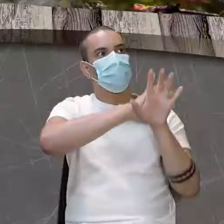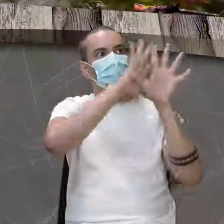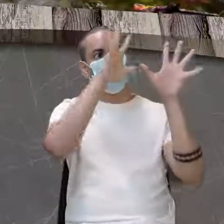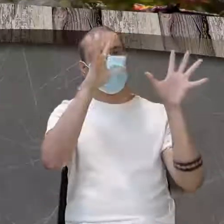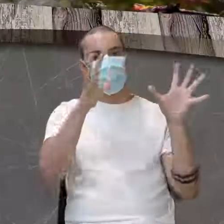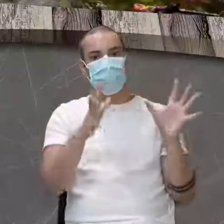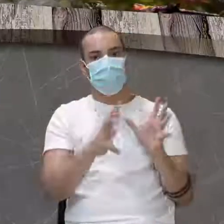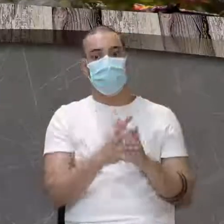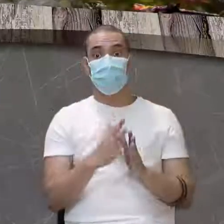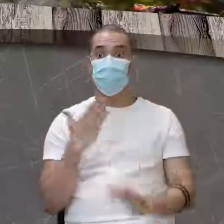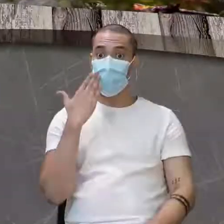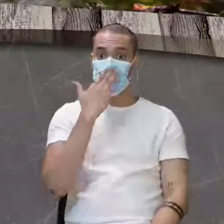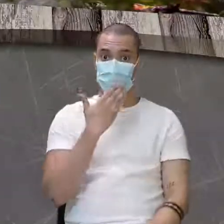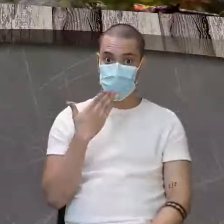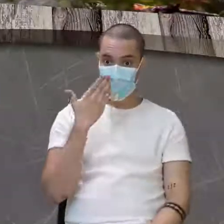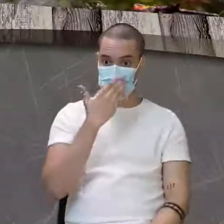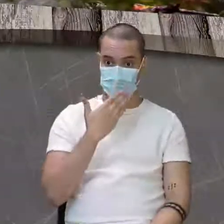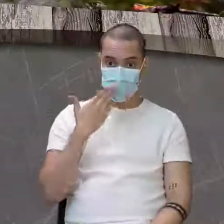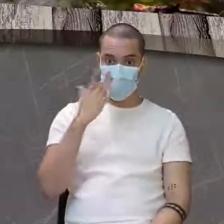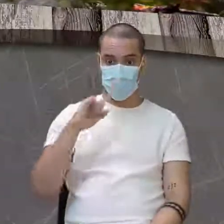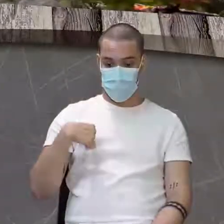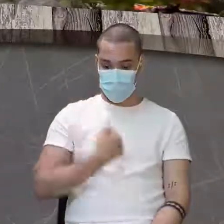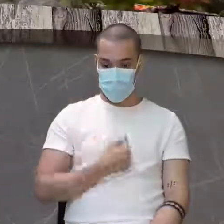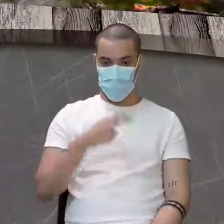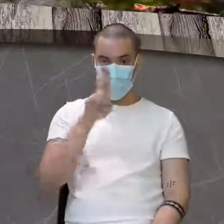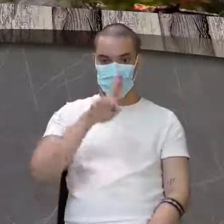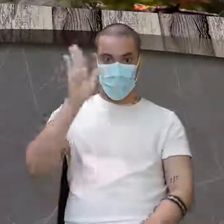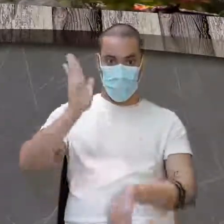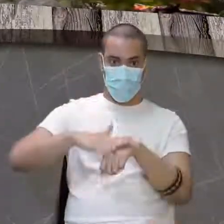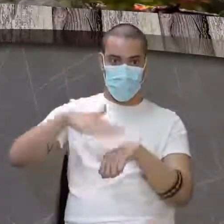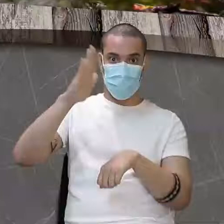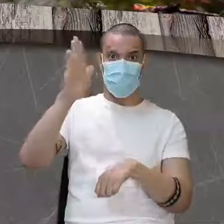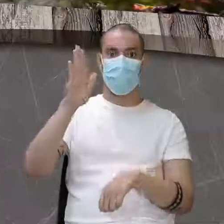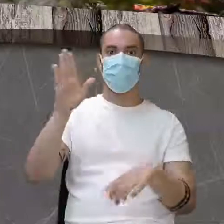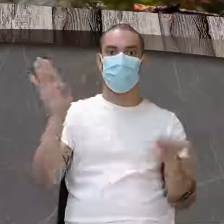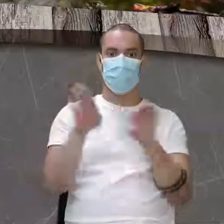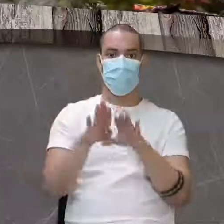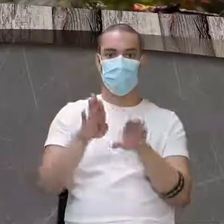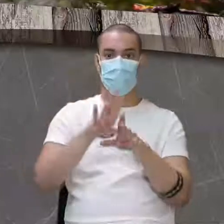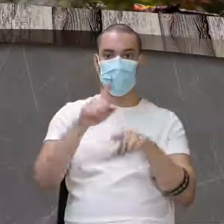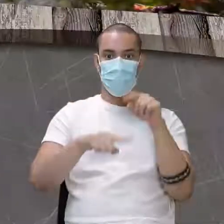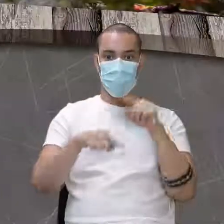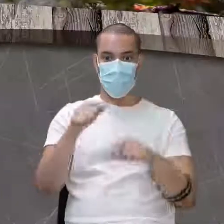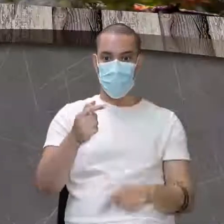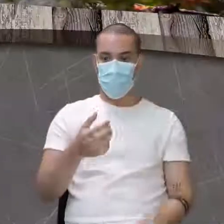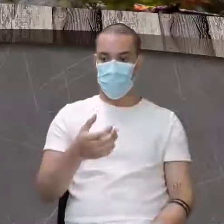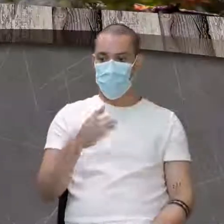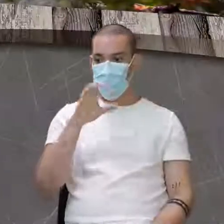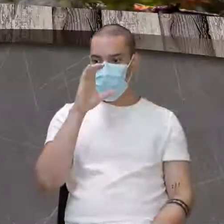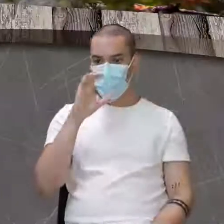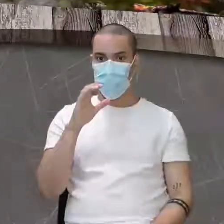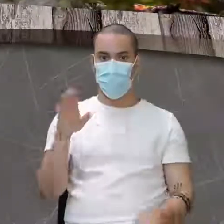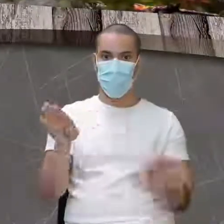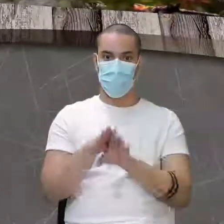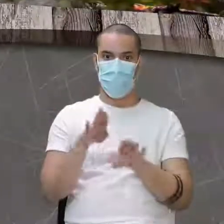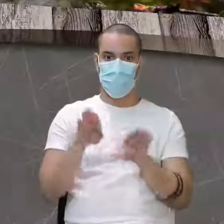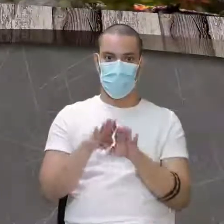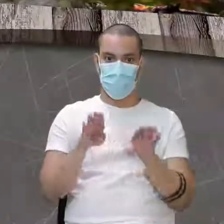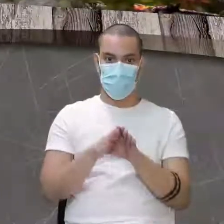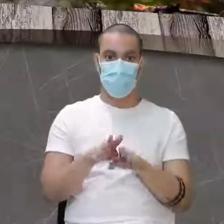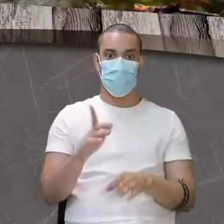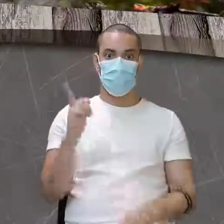A doce, em que a gente vai poder estar utilizando mais, até também como um recurso para estar se transportando, né?